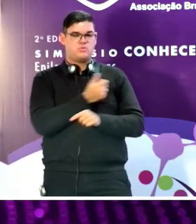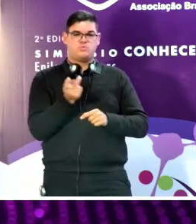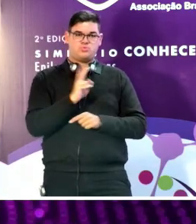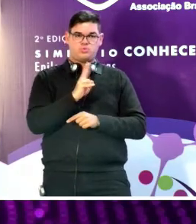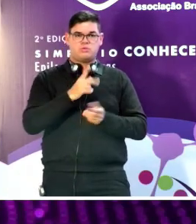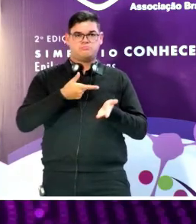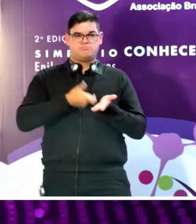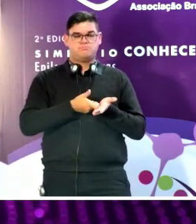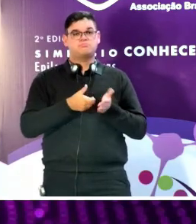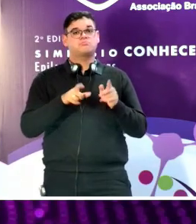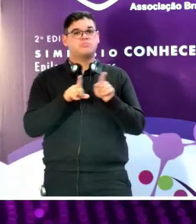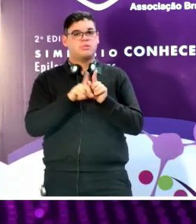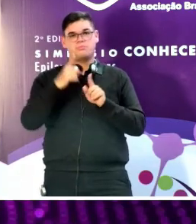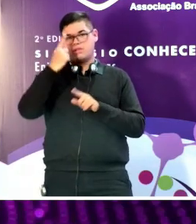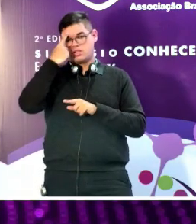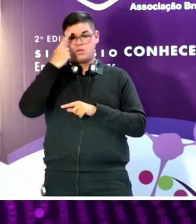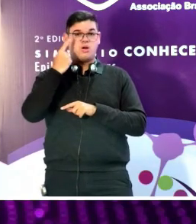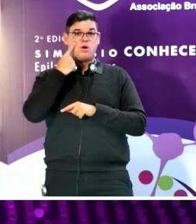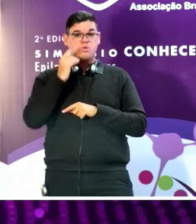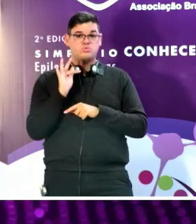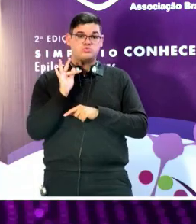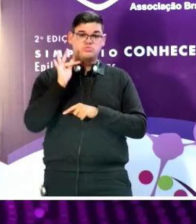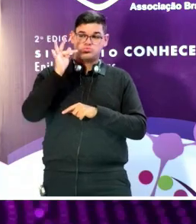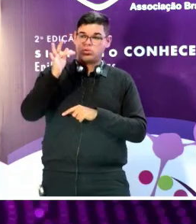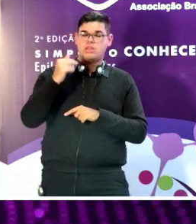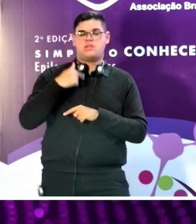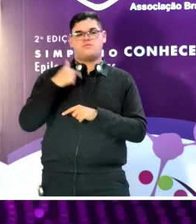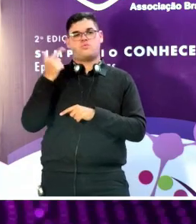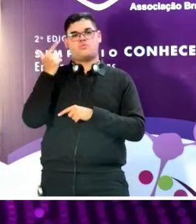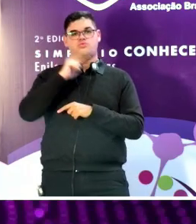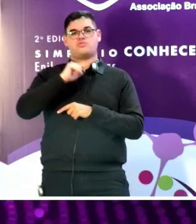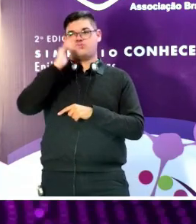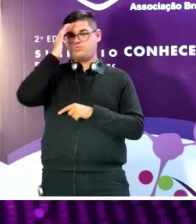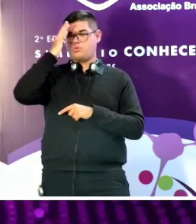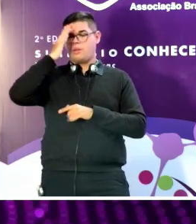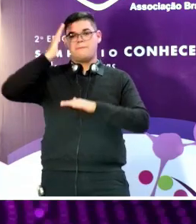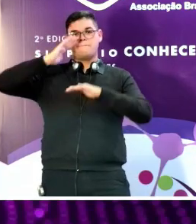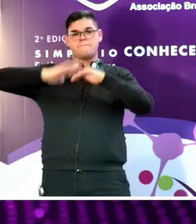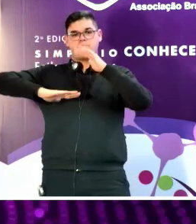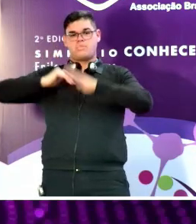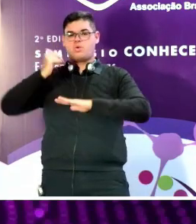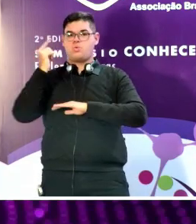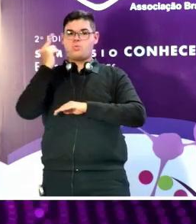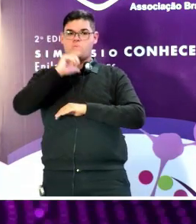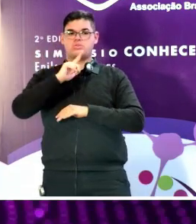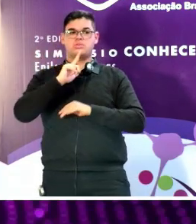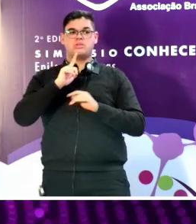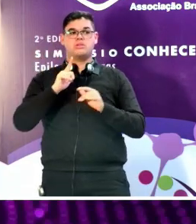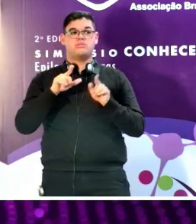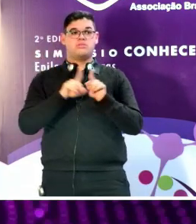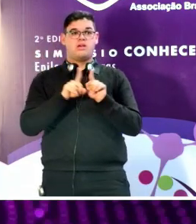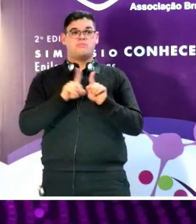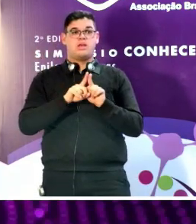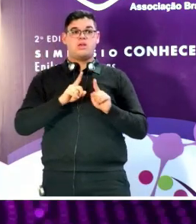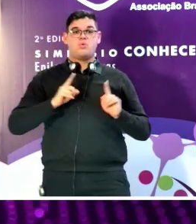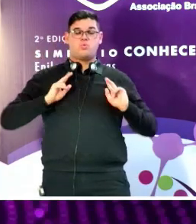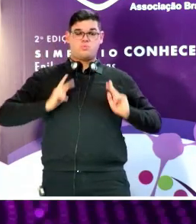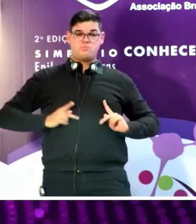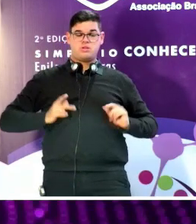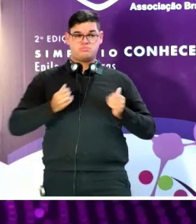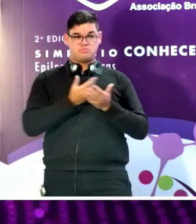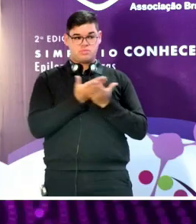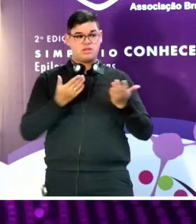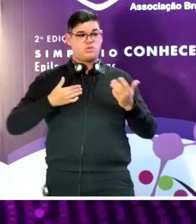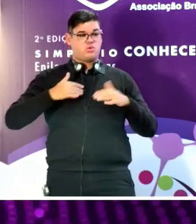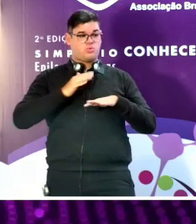E pensando que um dia eu vou conseguir realizar meu sonho de levar para os humanos, eu fiz um